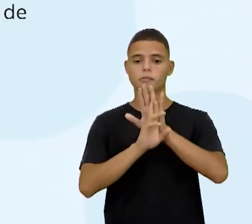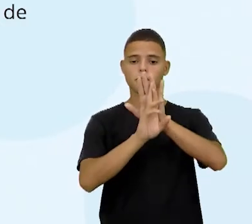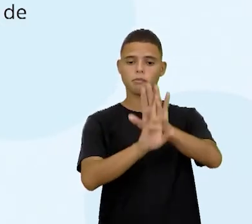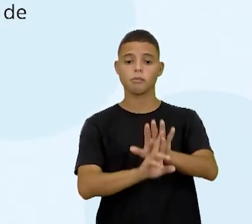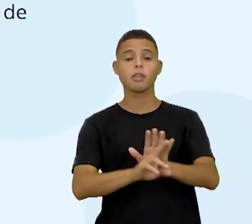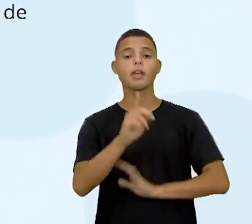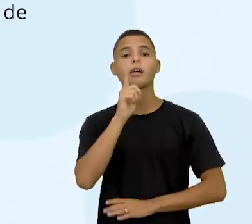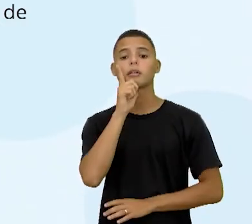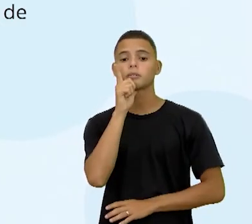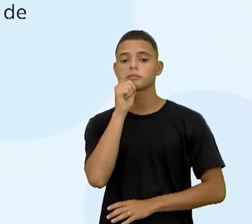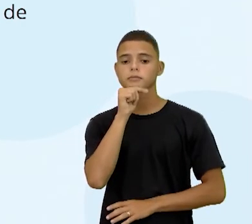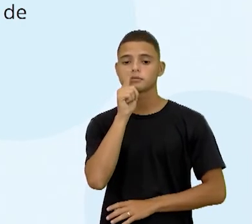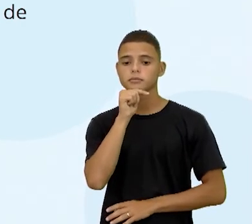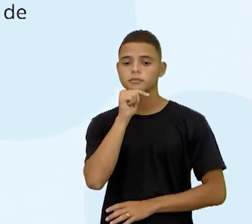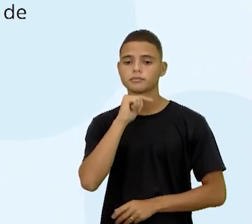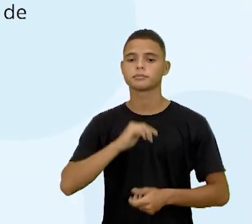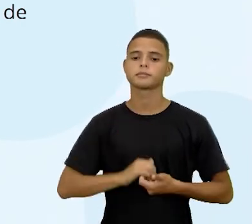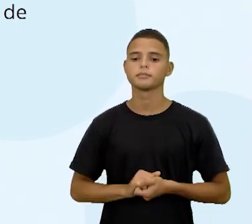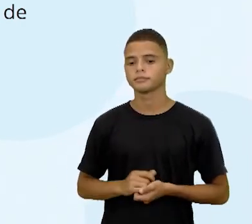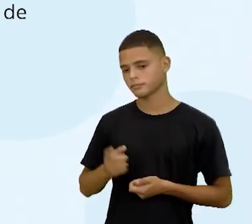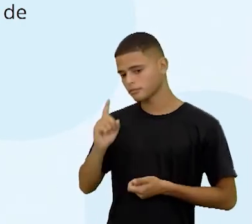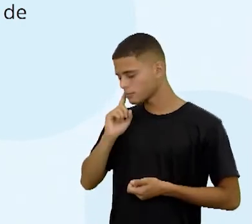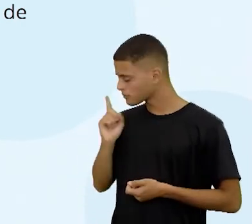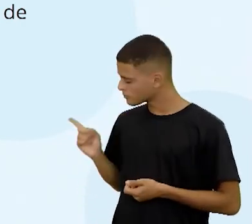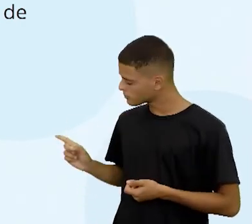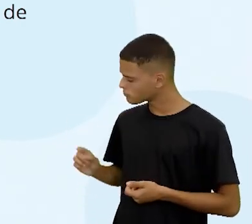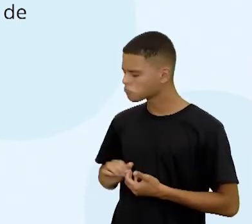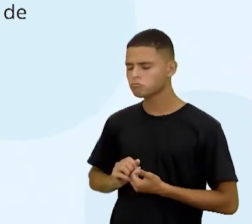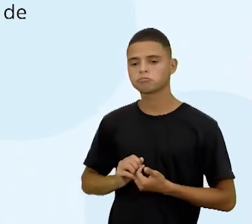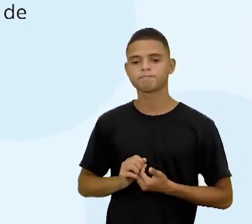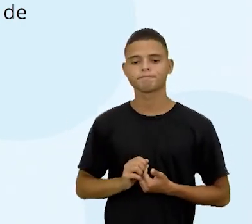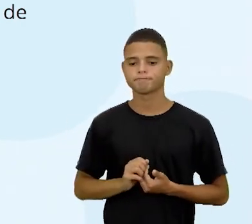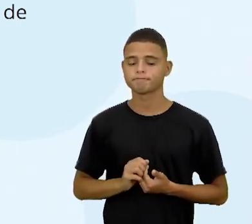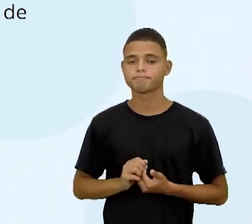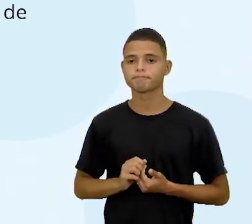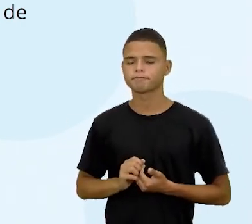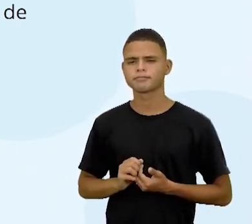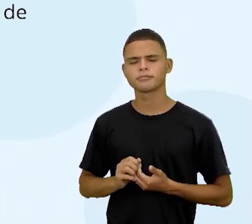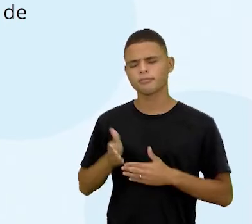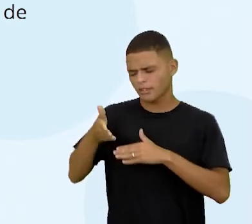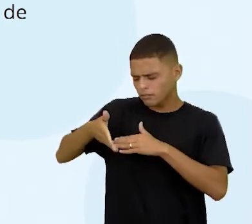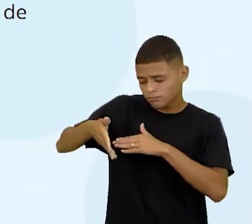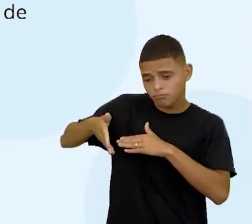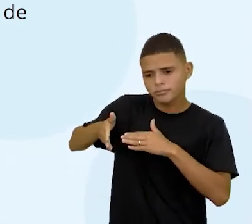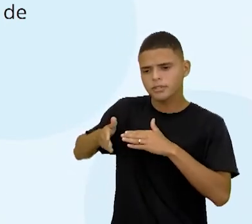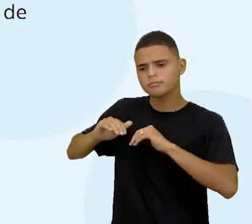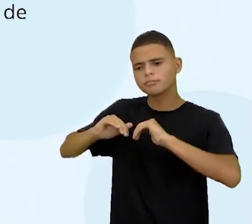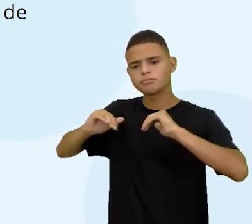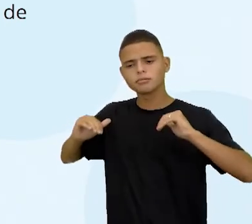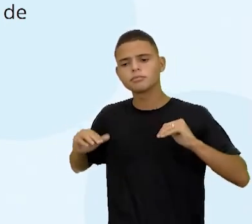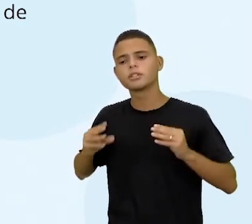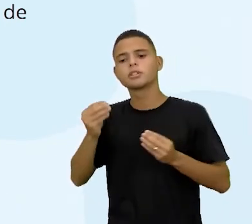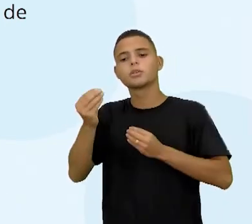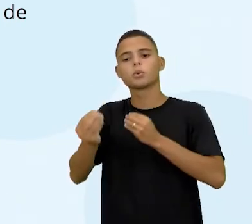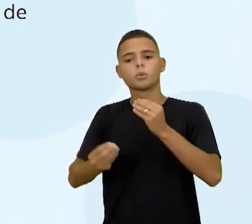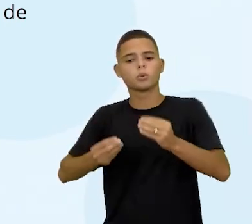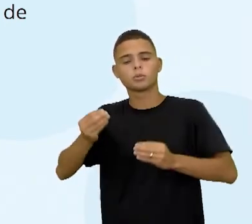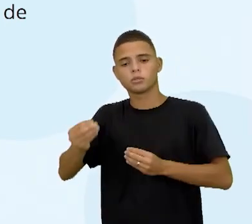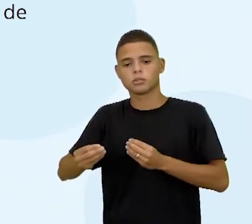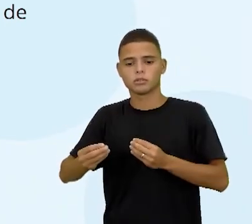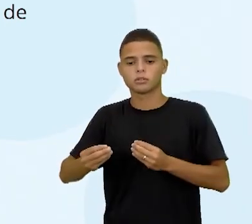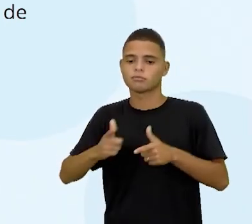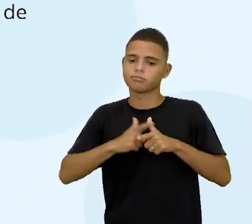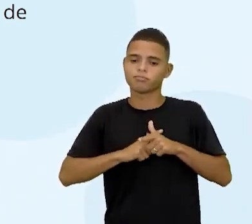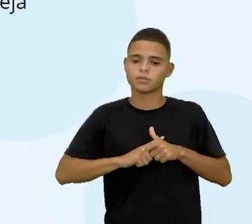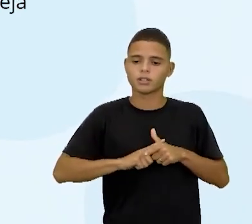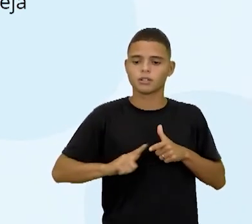de água, a ponte. Para eu separar essas moléculas, parece que não, mas é muito difícil, porque é uma ligação muito